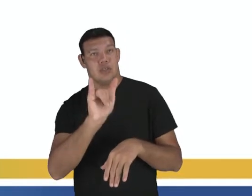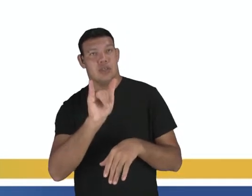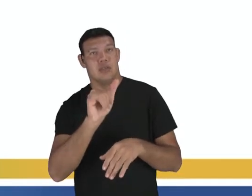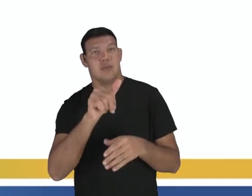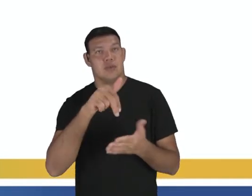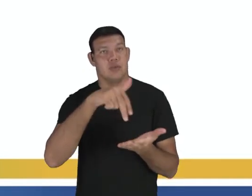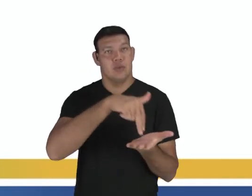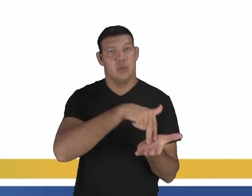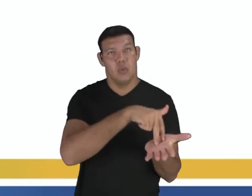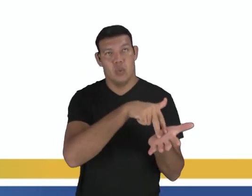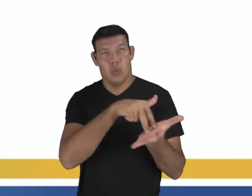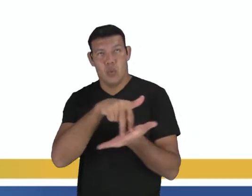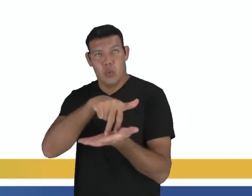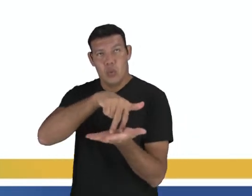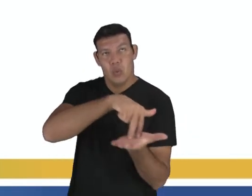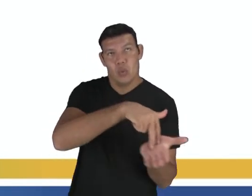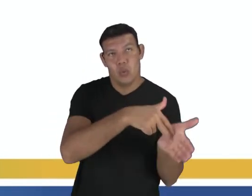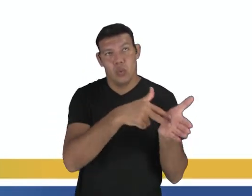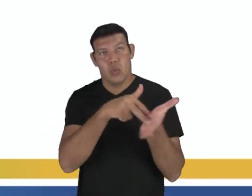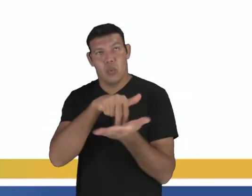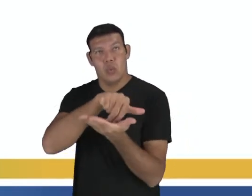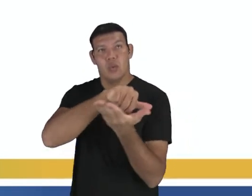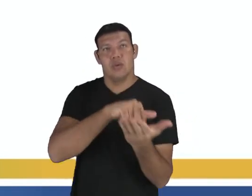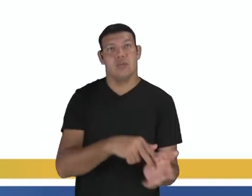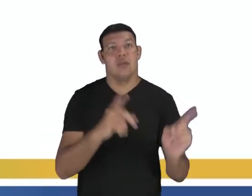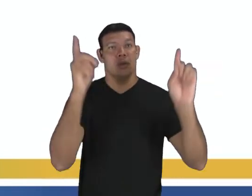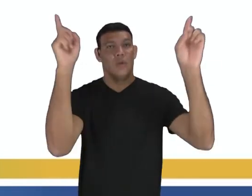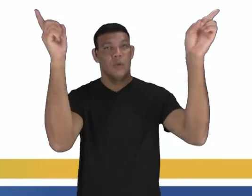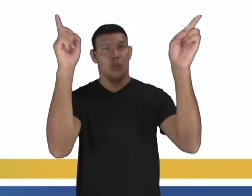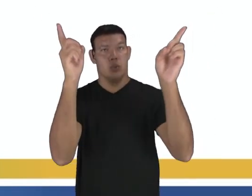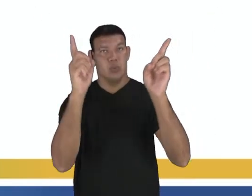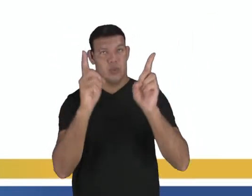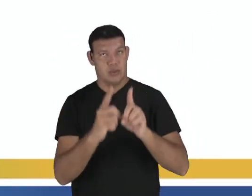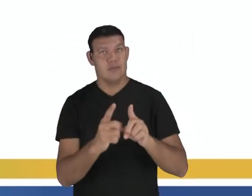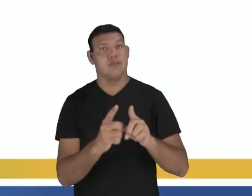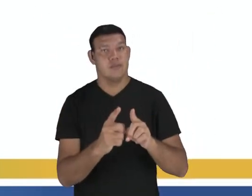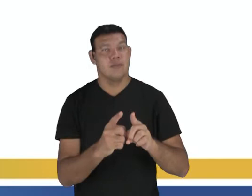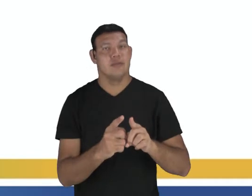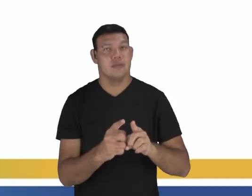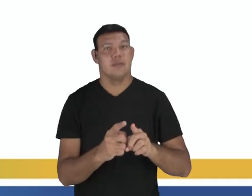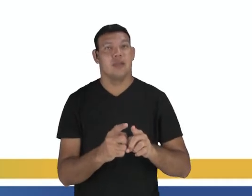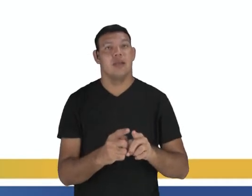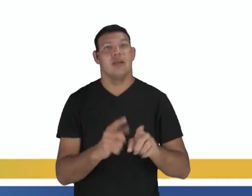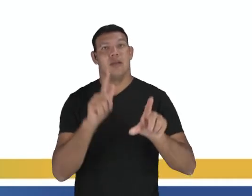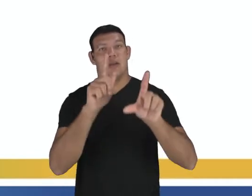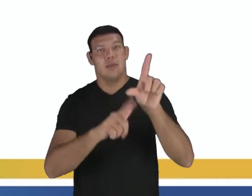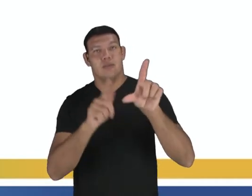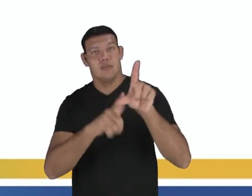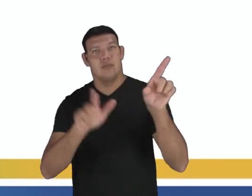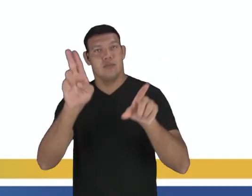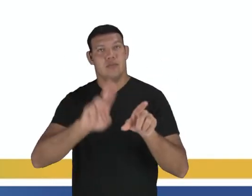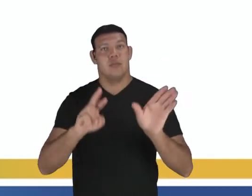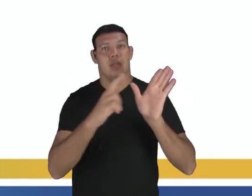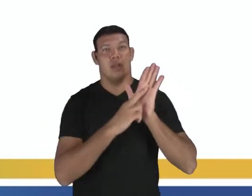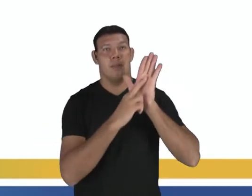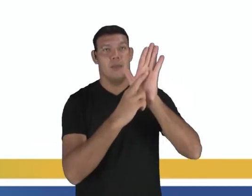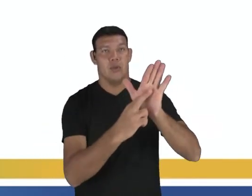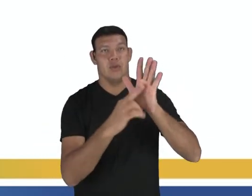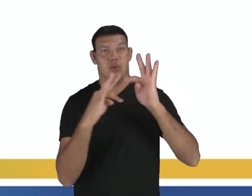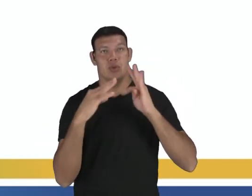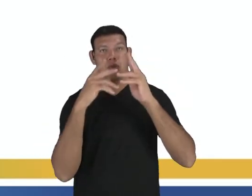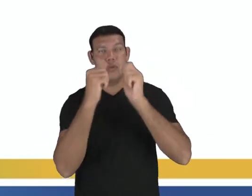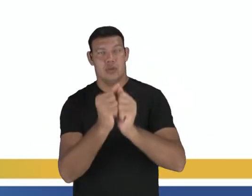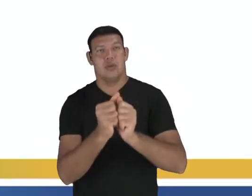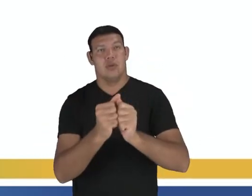o x ele está representando o patinete. E cada patinete tem 2 rodas. Então, eu tenho 2 vezes